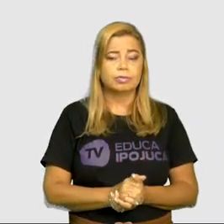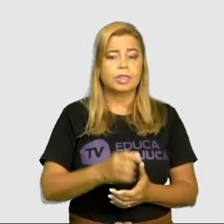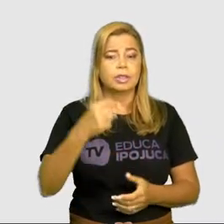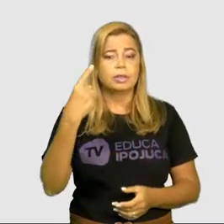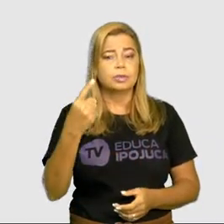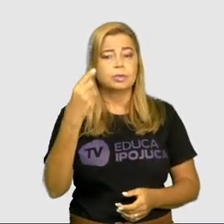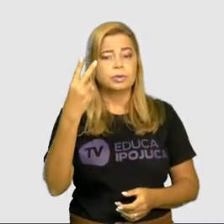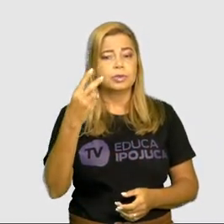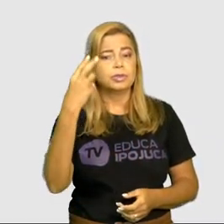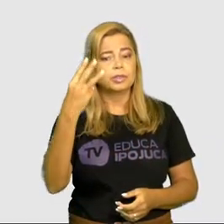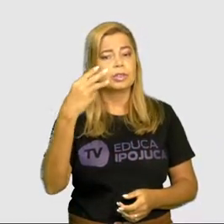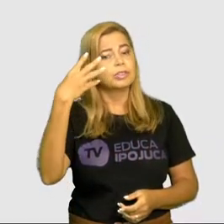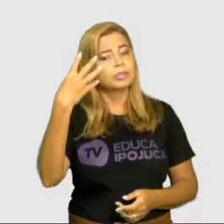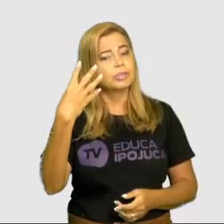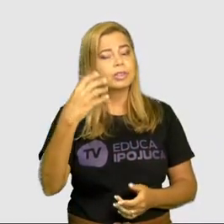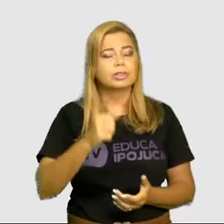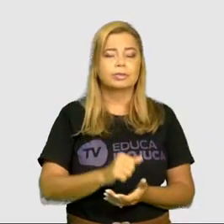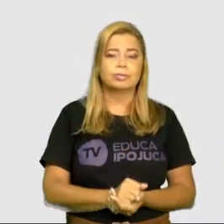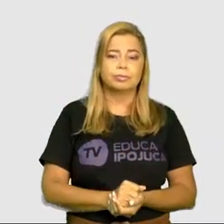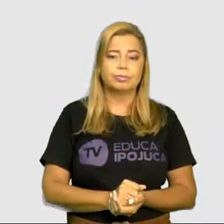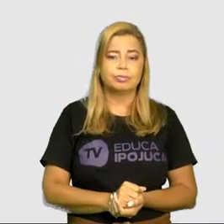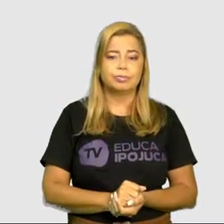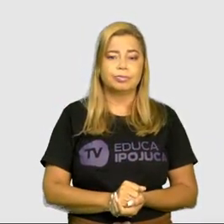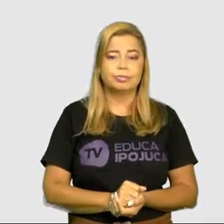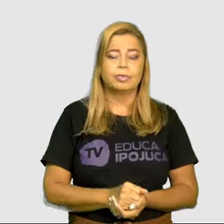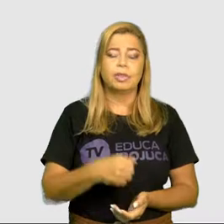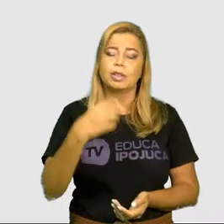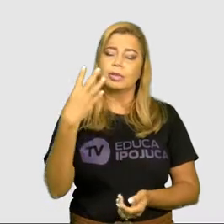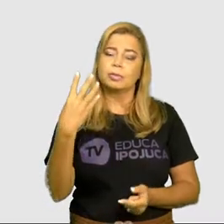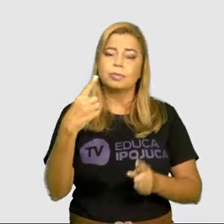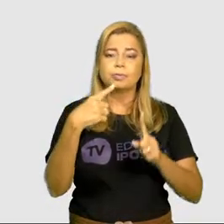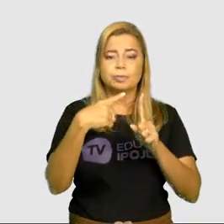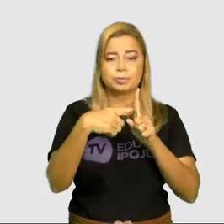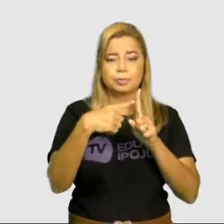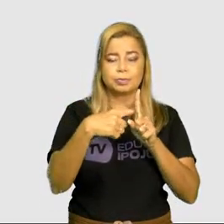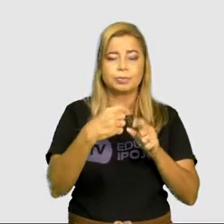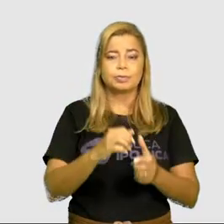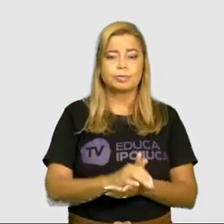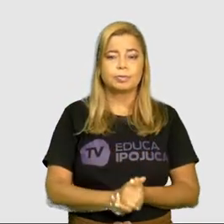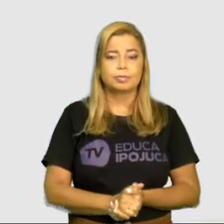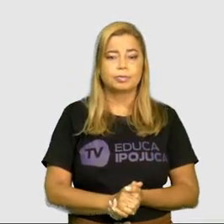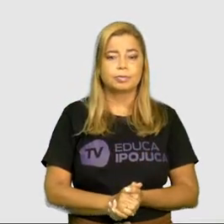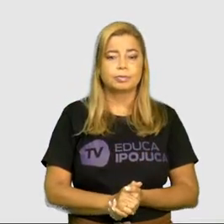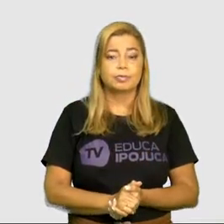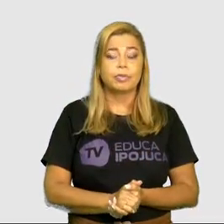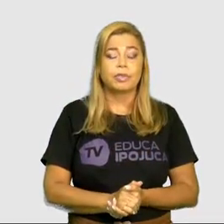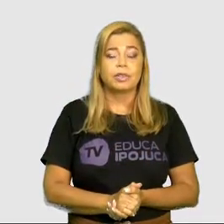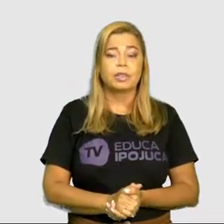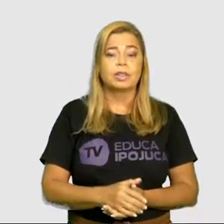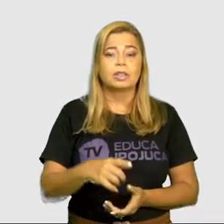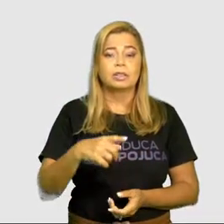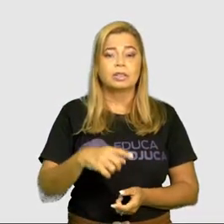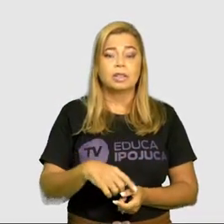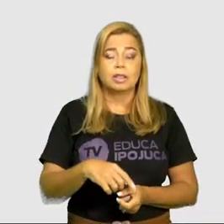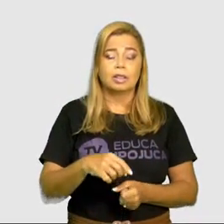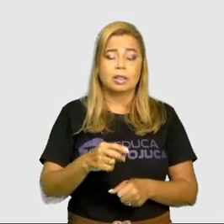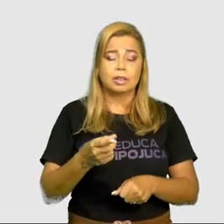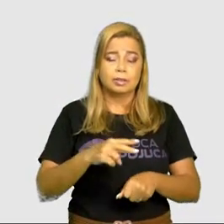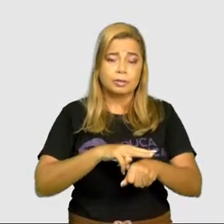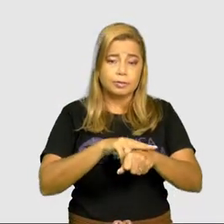dois três quatro então nós temos 4 unidades nós temos aqui no nosso quadradinho